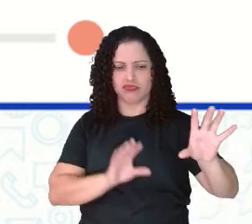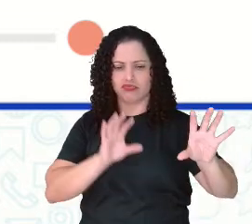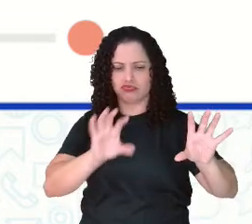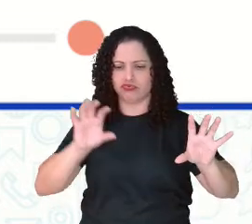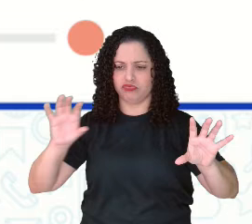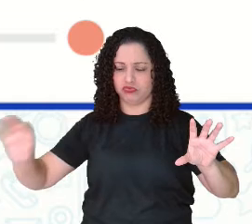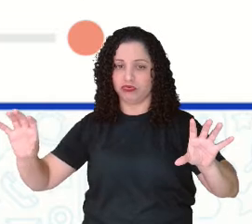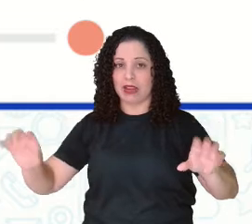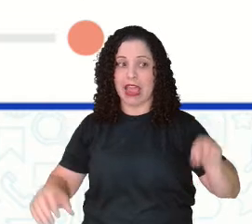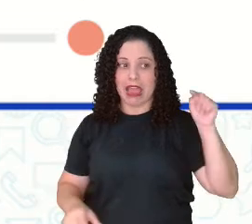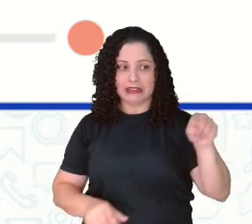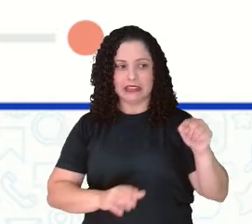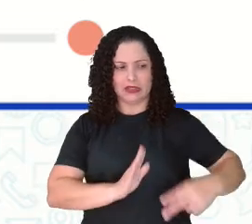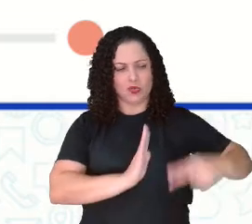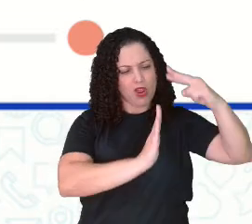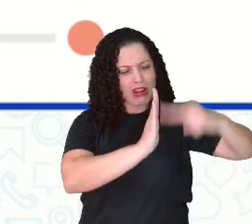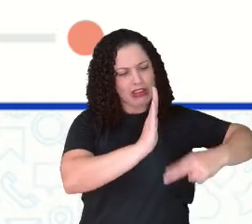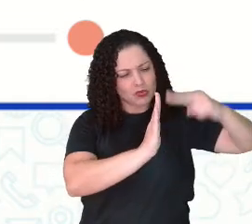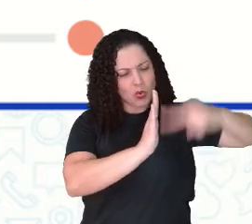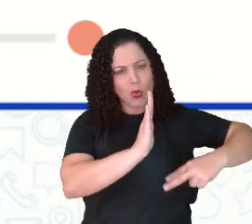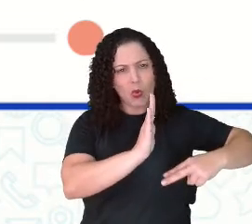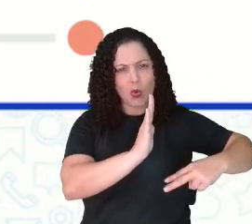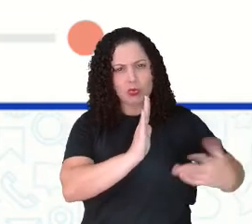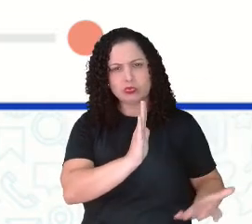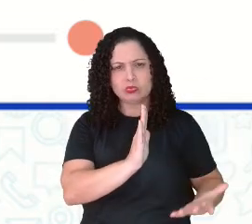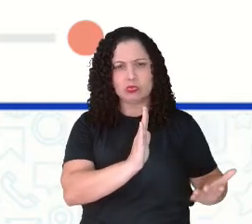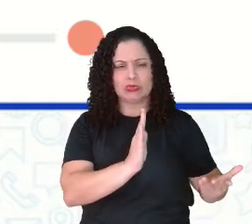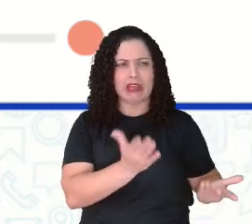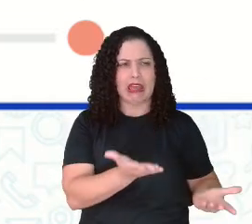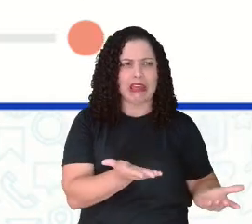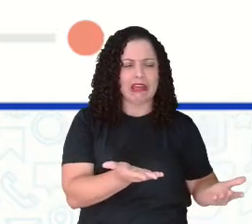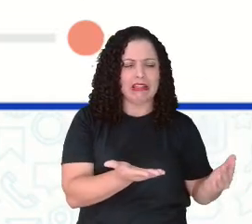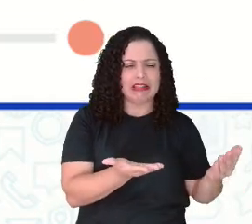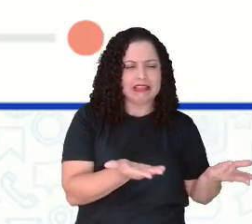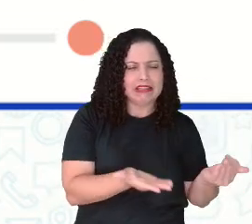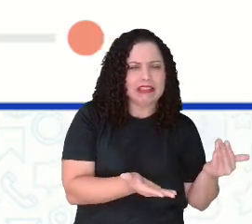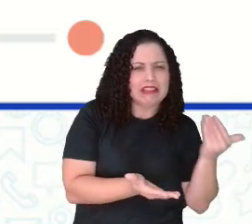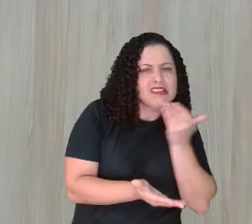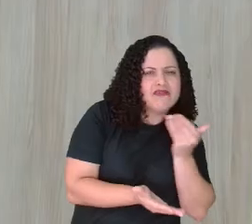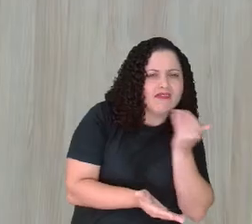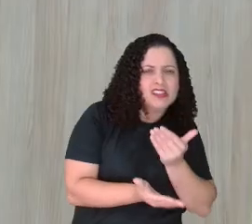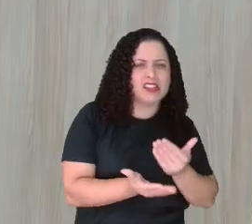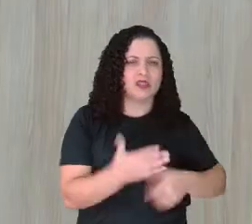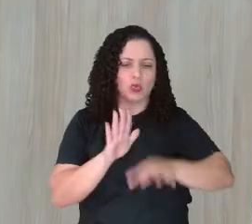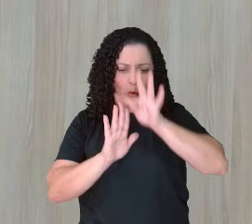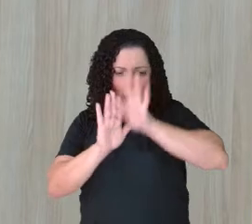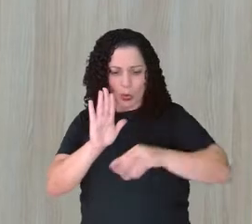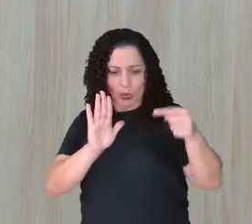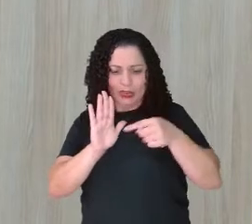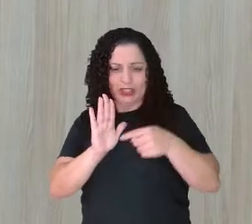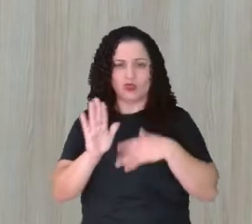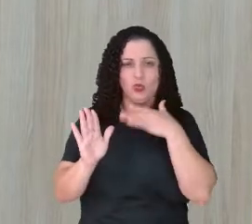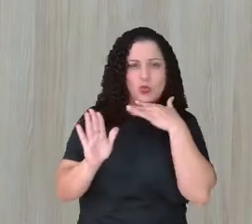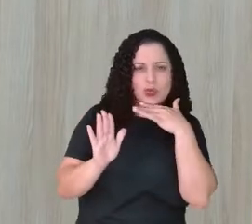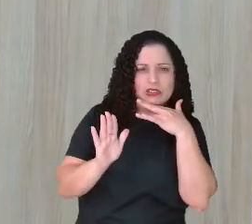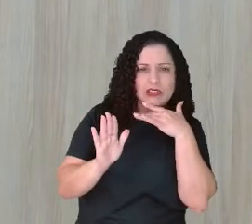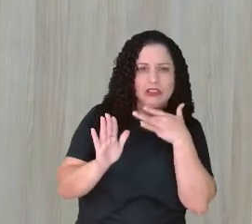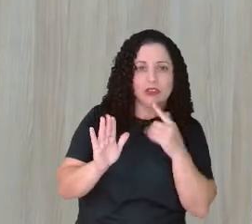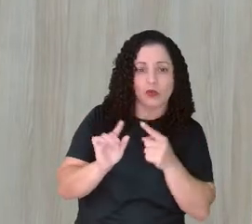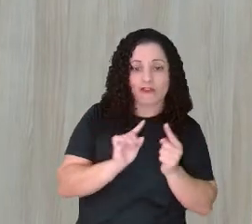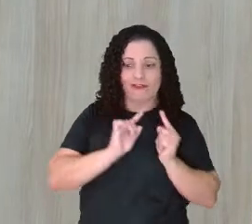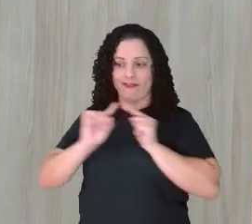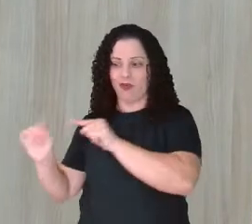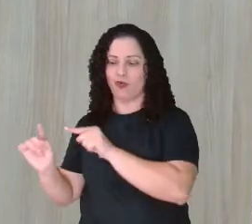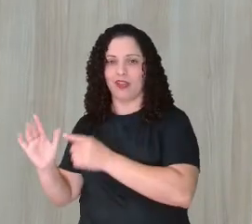do leitor tiver alguma coisa que ficou falha no texto, o processo tem que voltar, entende?